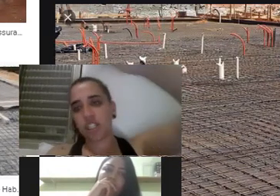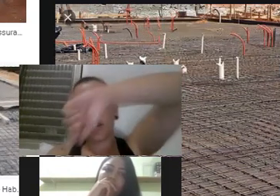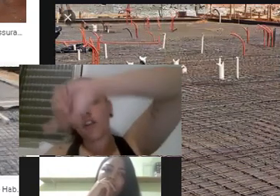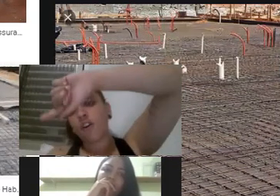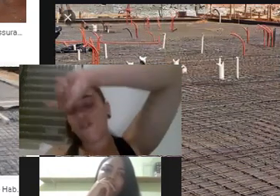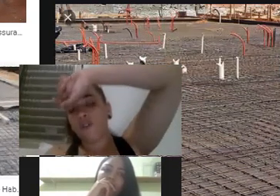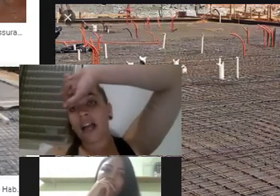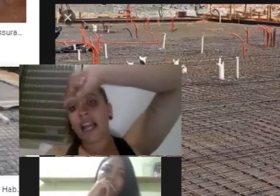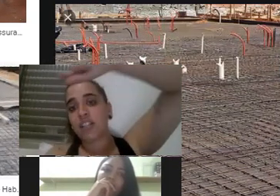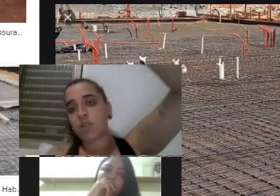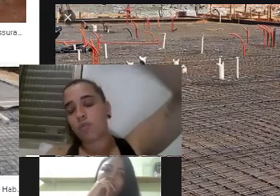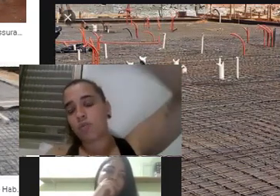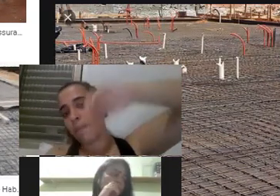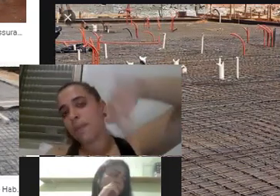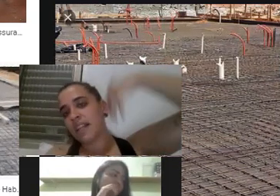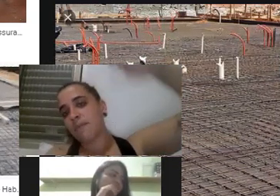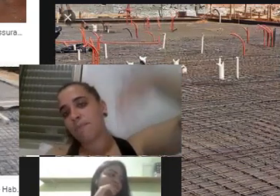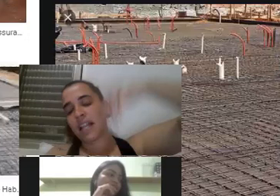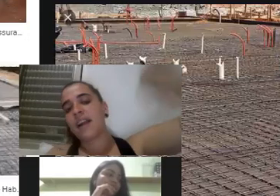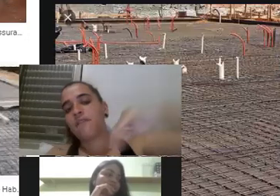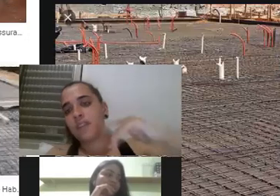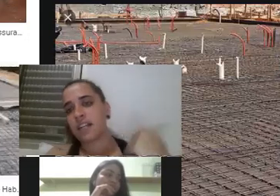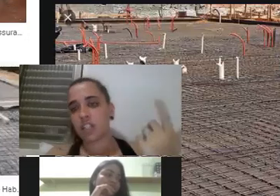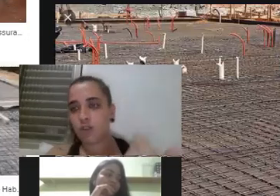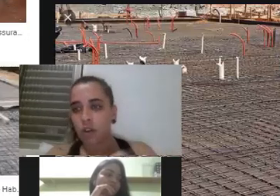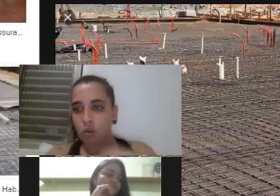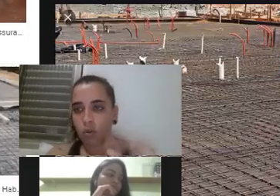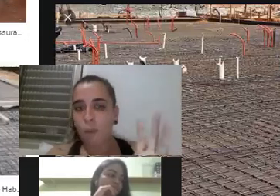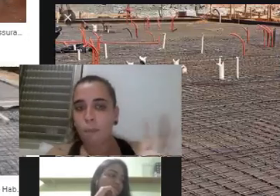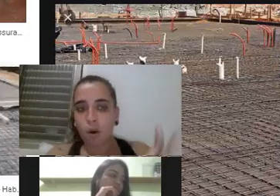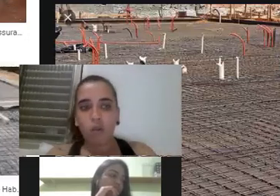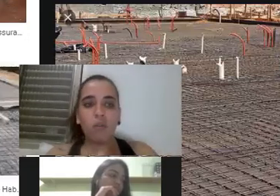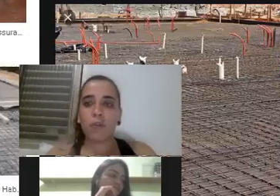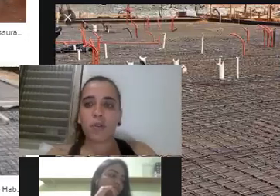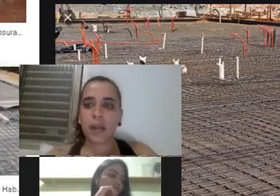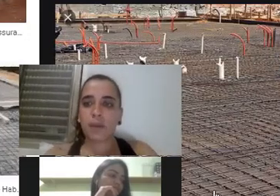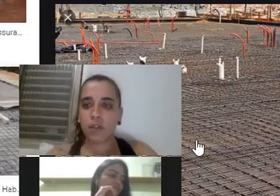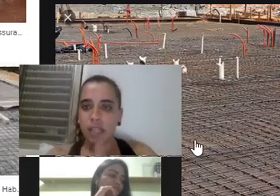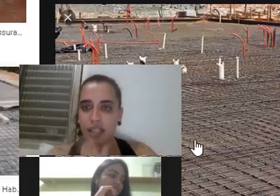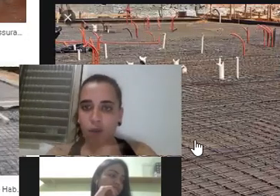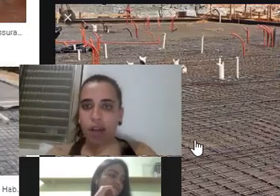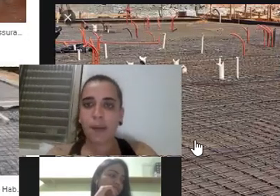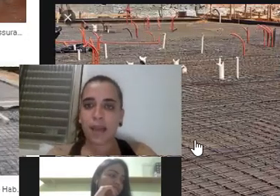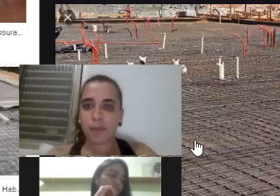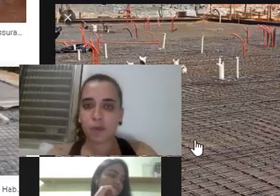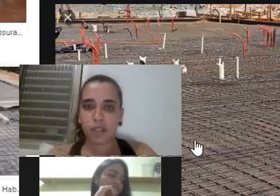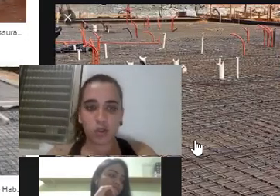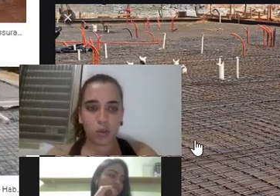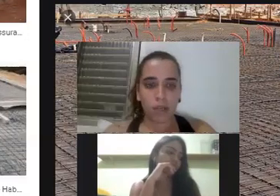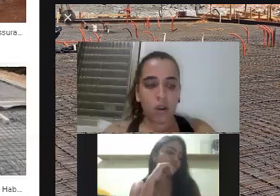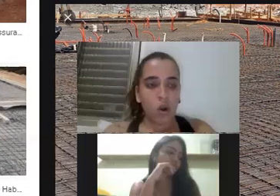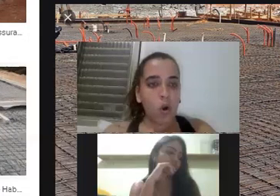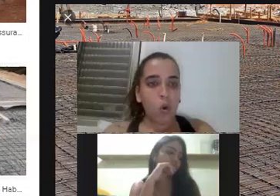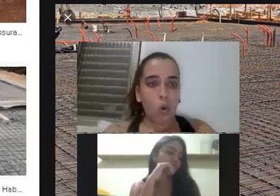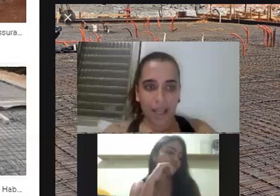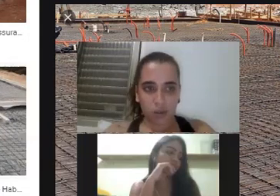Quando a gente for falar de estrutura pilar, viga, que a gente for calcular um pouco, eu vou mostrar para vocês, vou falar mais para vocês